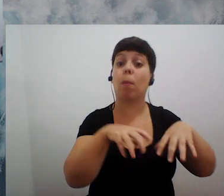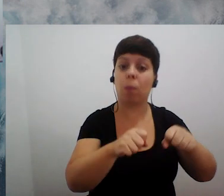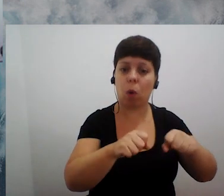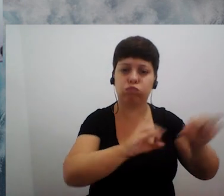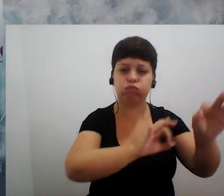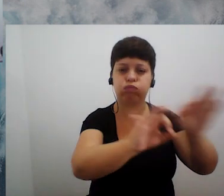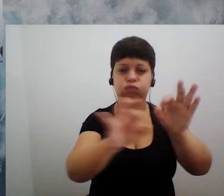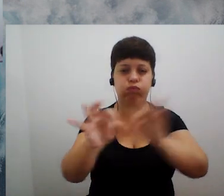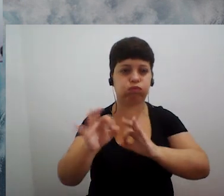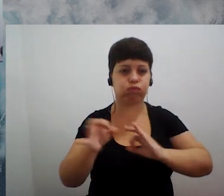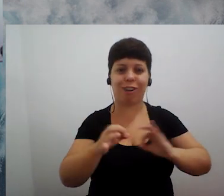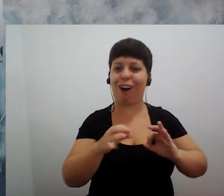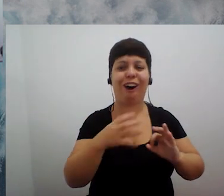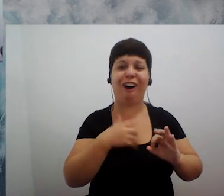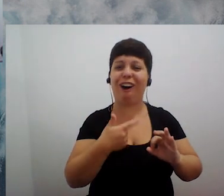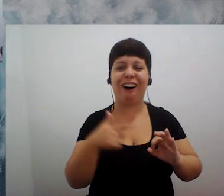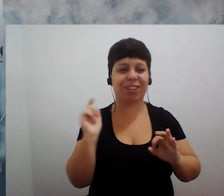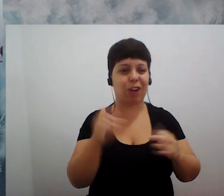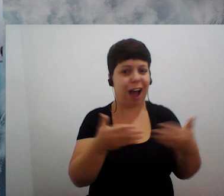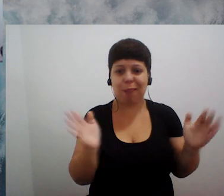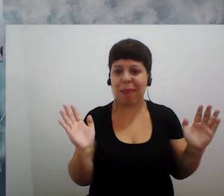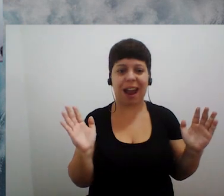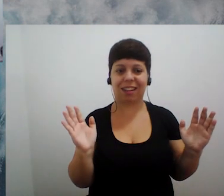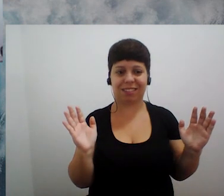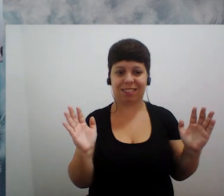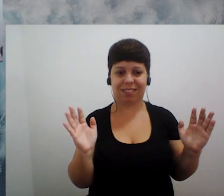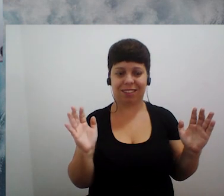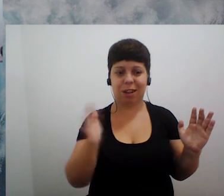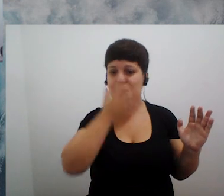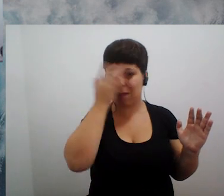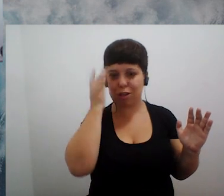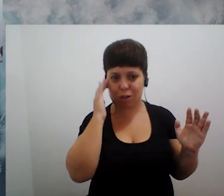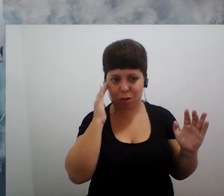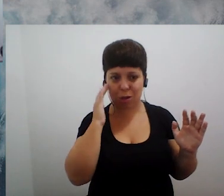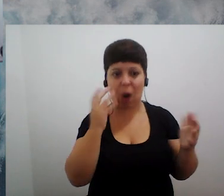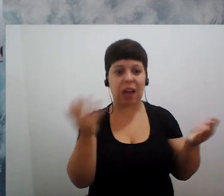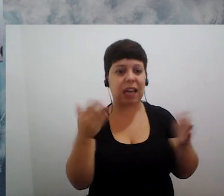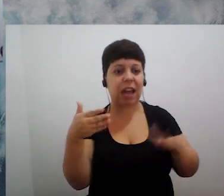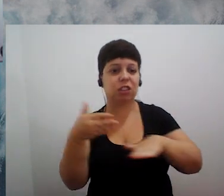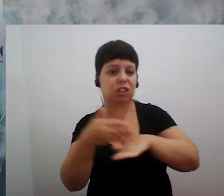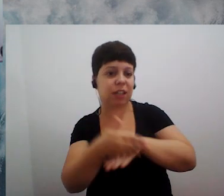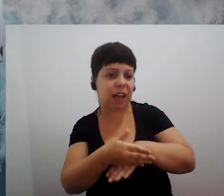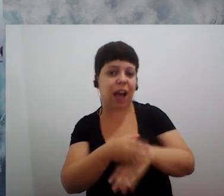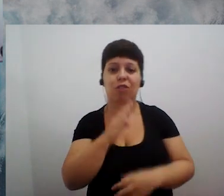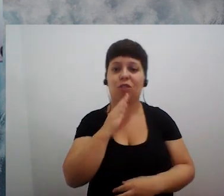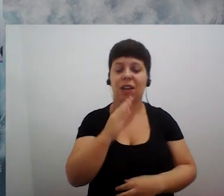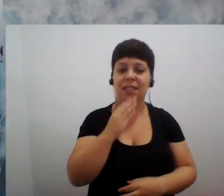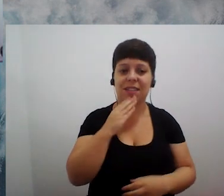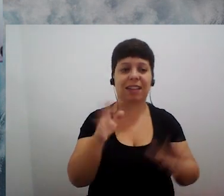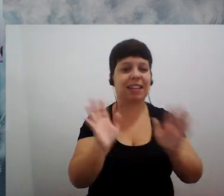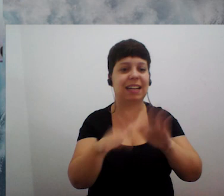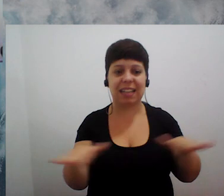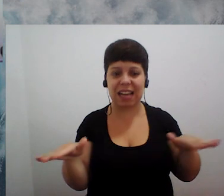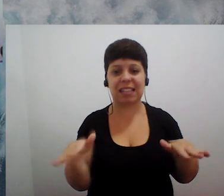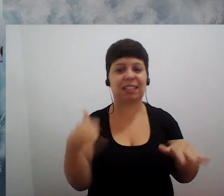ocupou esse espaço e hoje ele tem totalmente outra cara, fica aberto. Todo mundo da comunidade que quiser chegar, conhecer